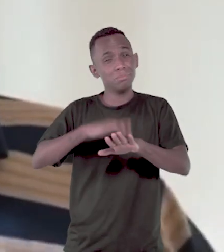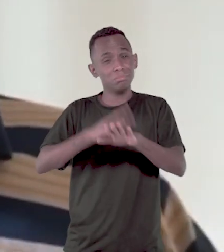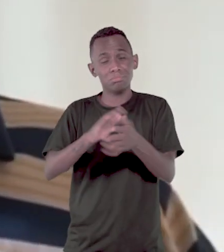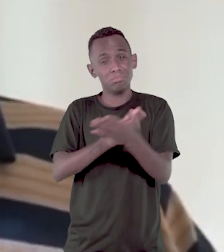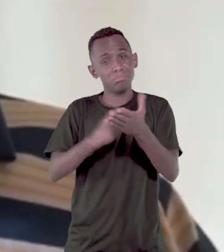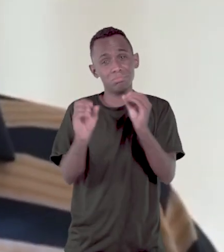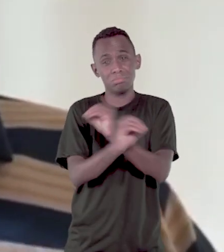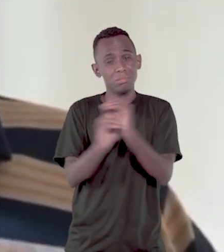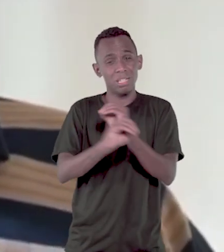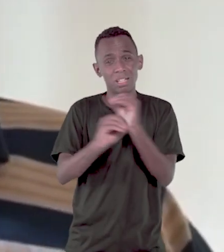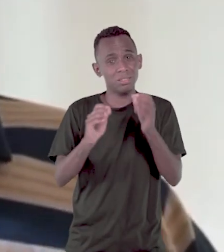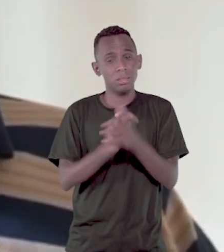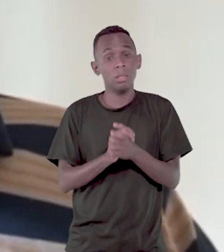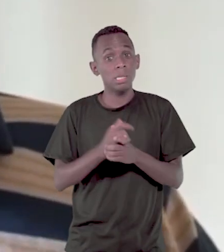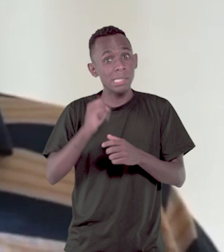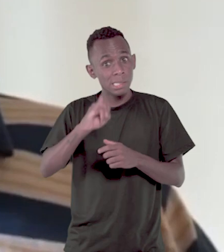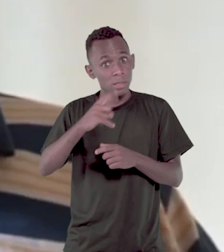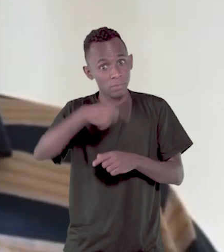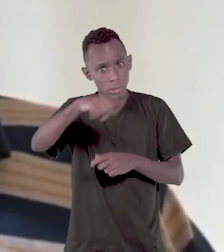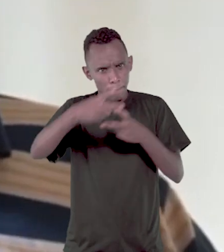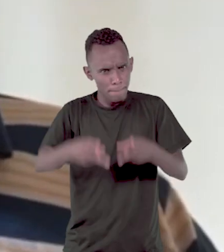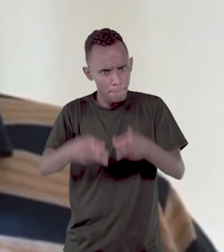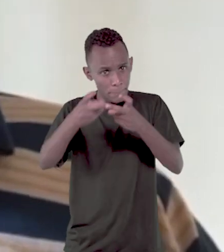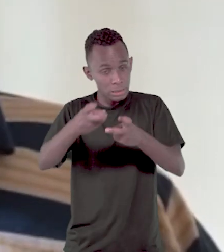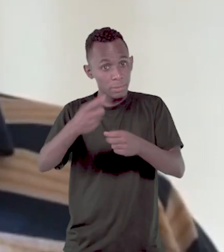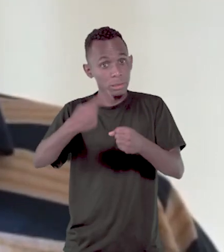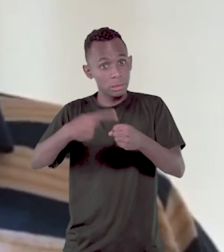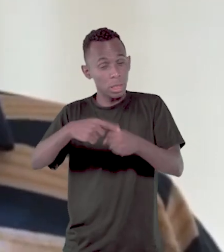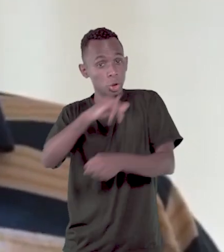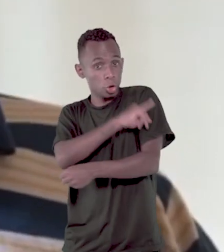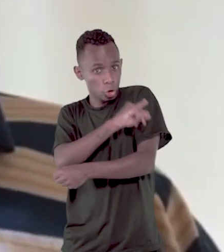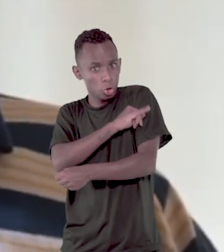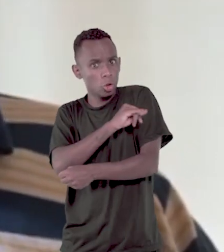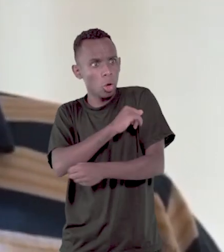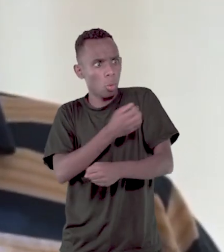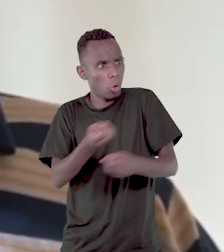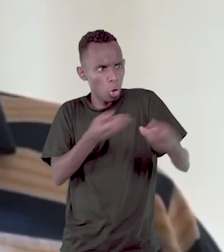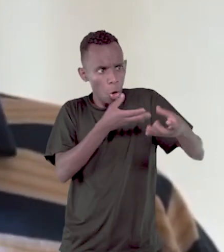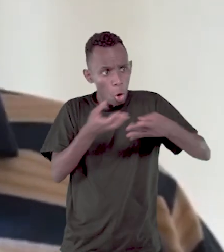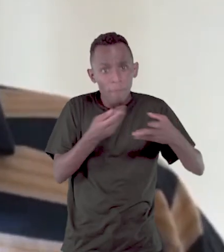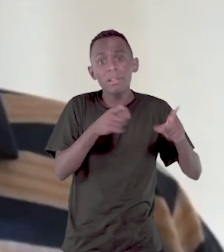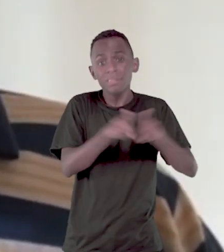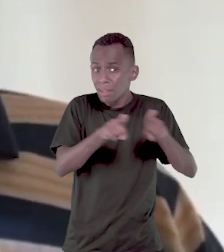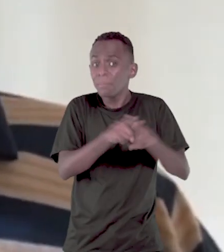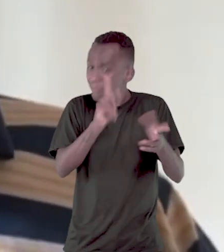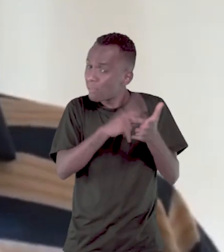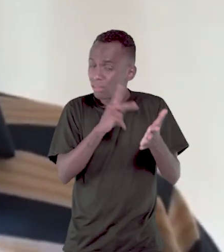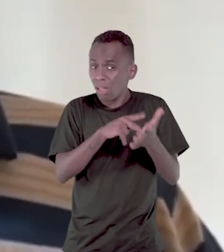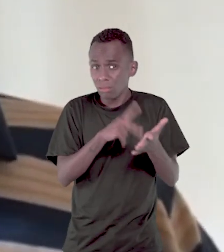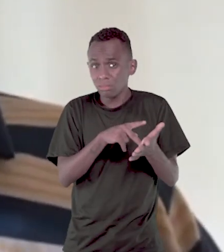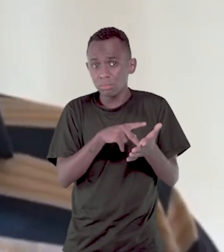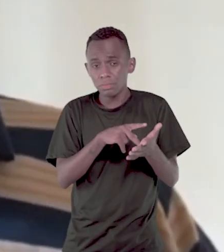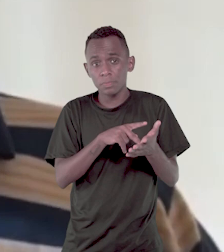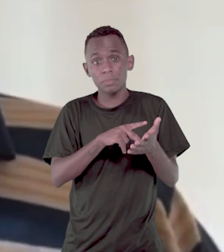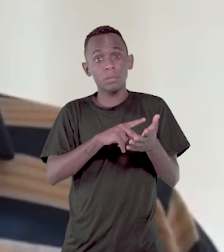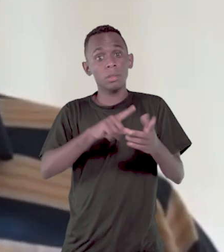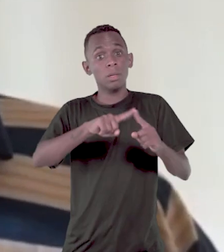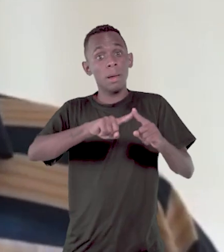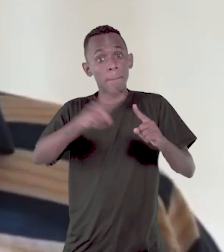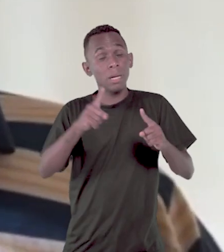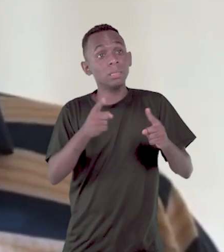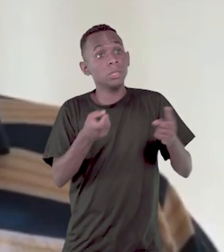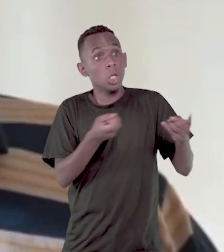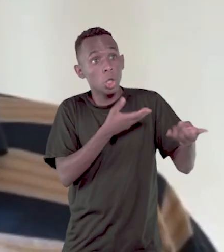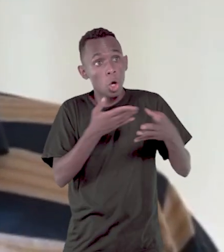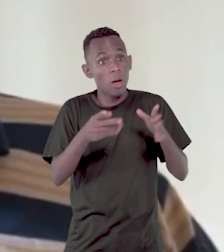vazia, porque na verdade, se você observar, né, o Rio de Janeiro era moderno? Claro que é verdade, era moderno